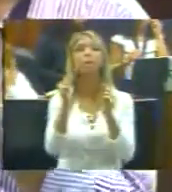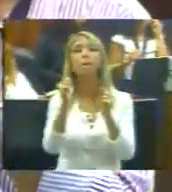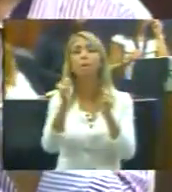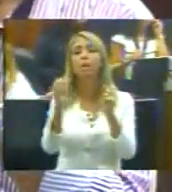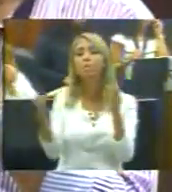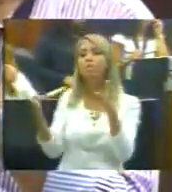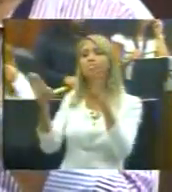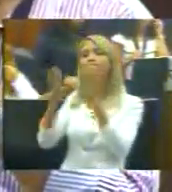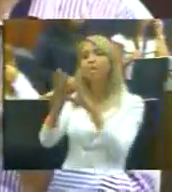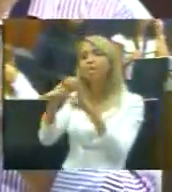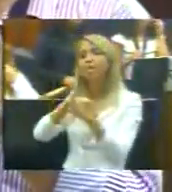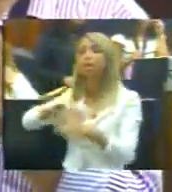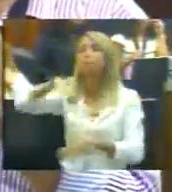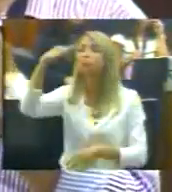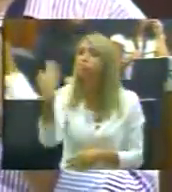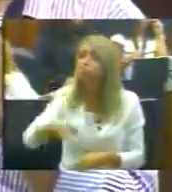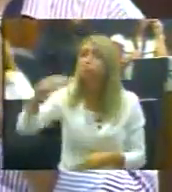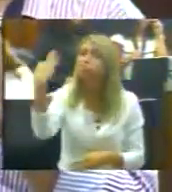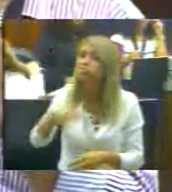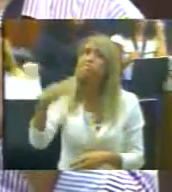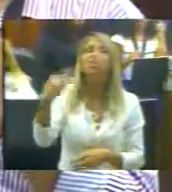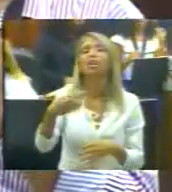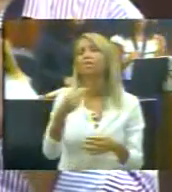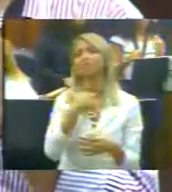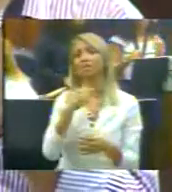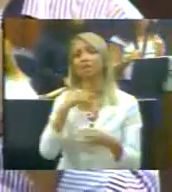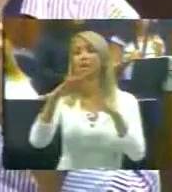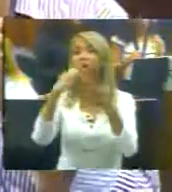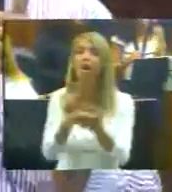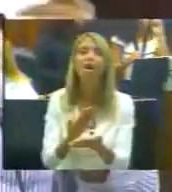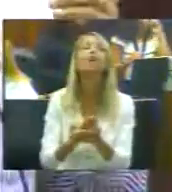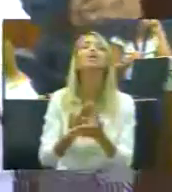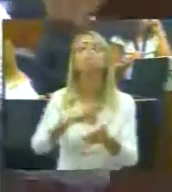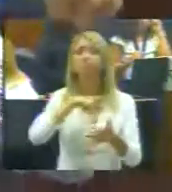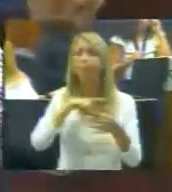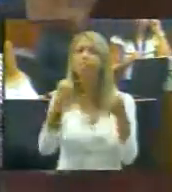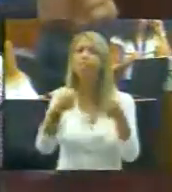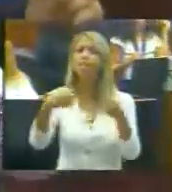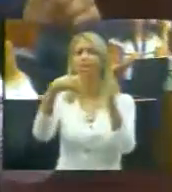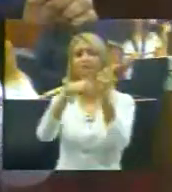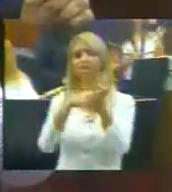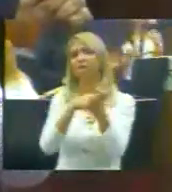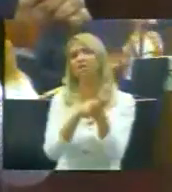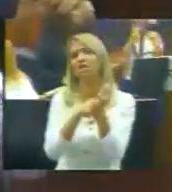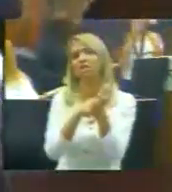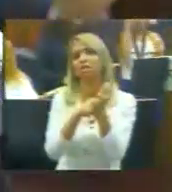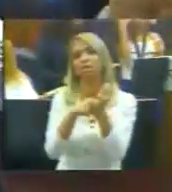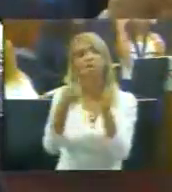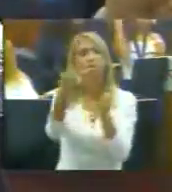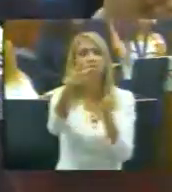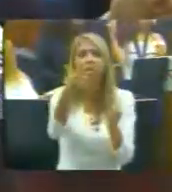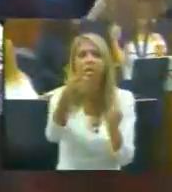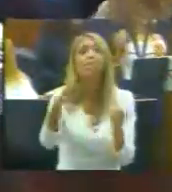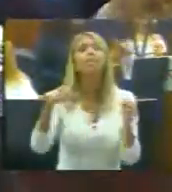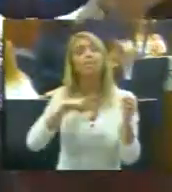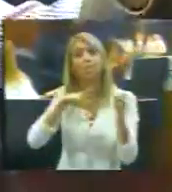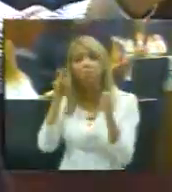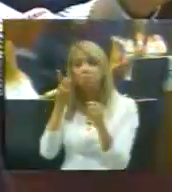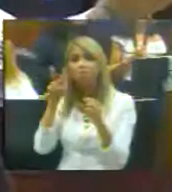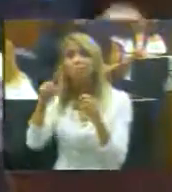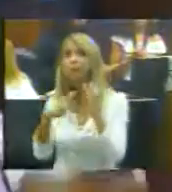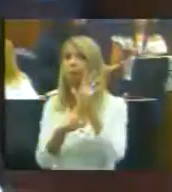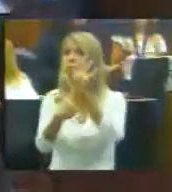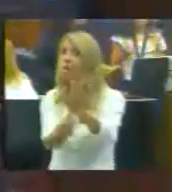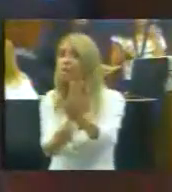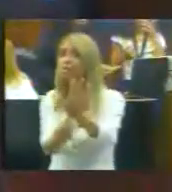ficar ferida. E a escola é lugar de proteção, não é lugar para que a criança se fira. E eles apontaram isso, chamando a nossa